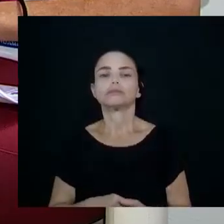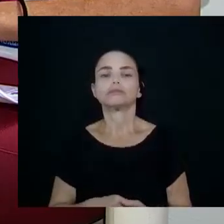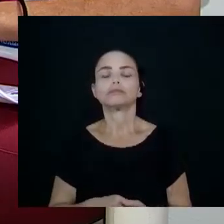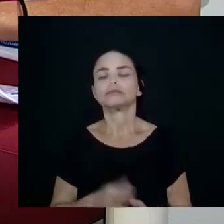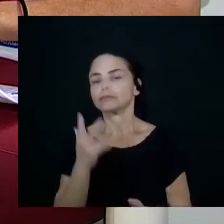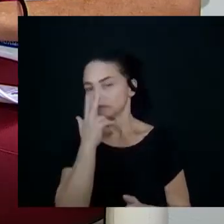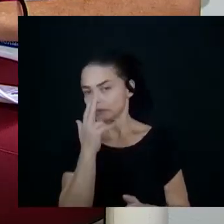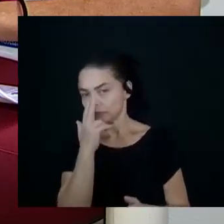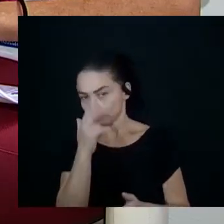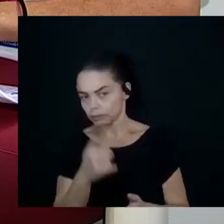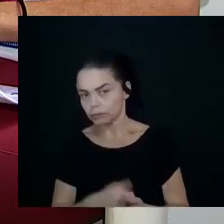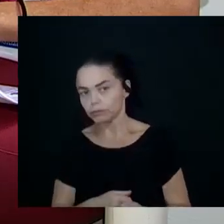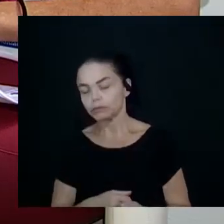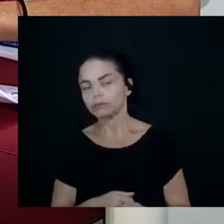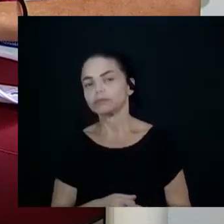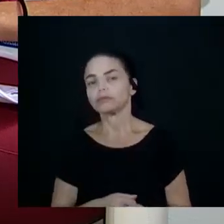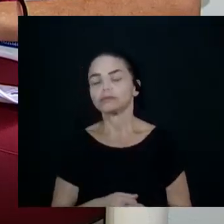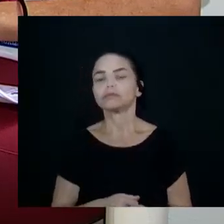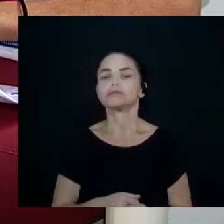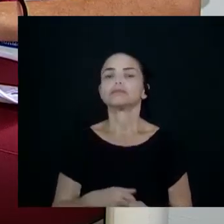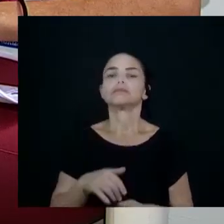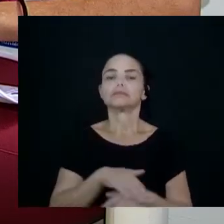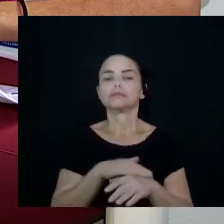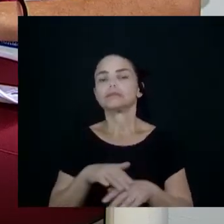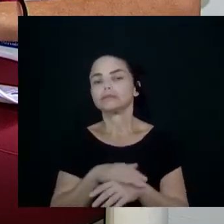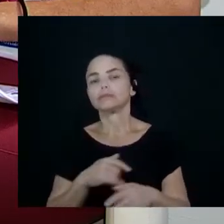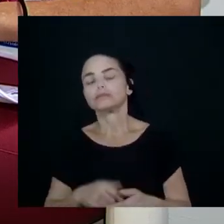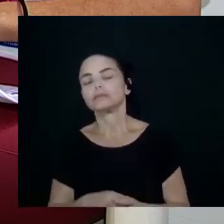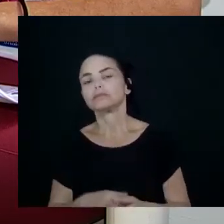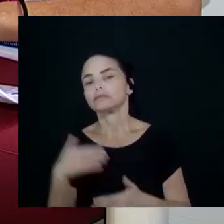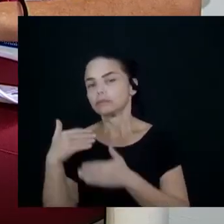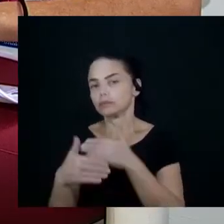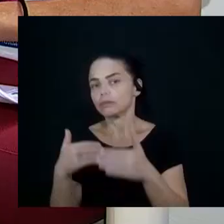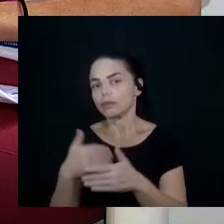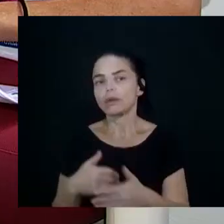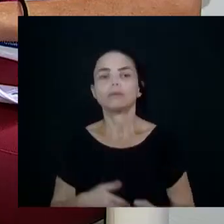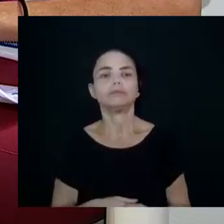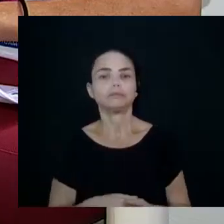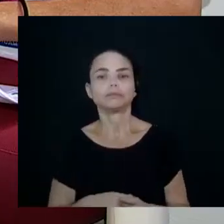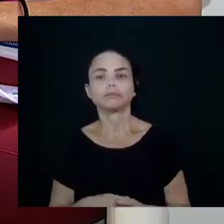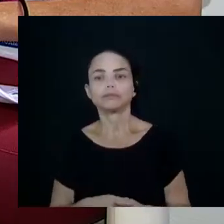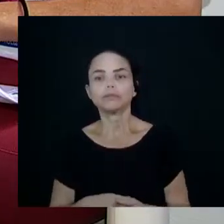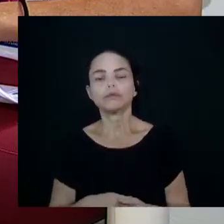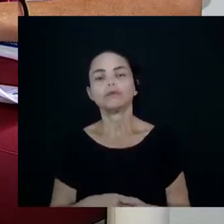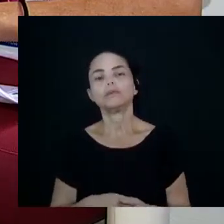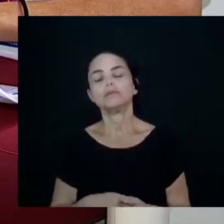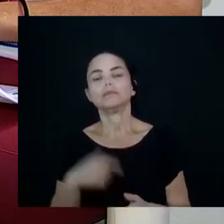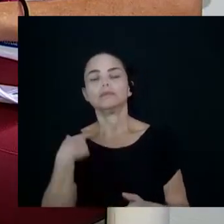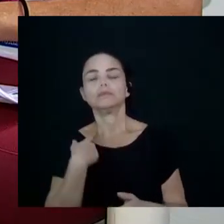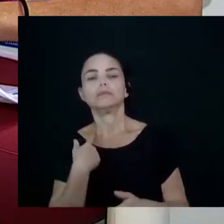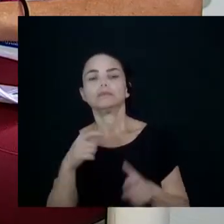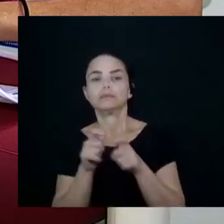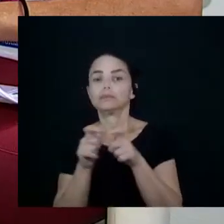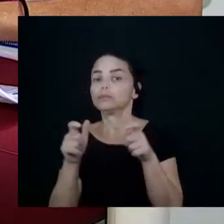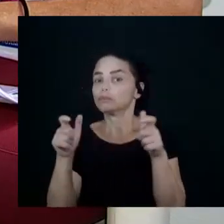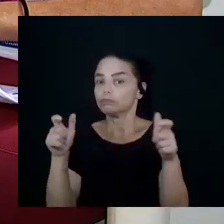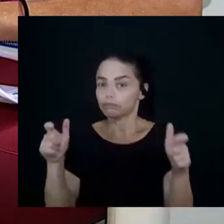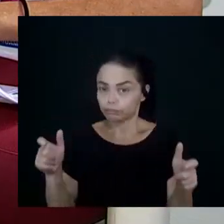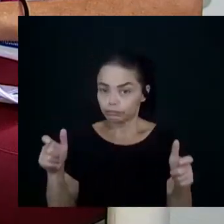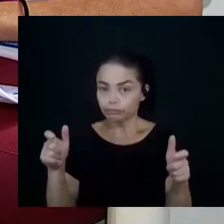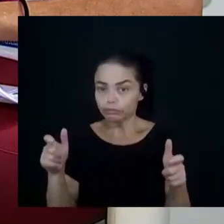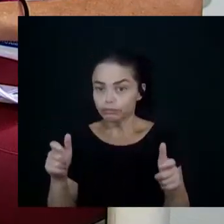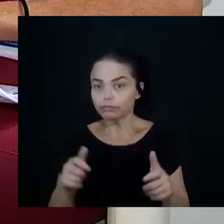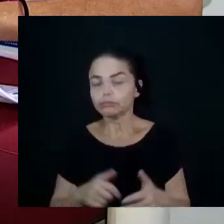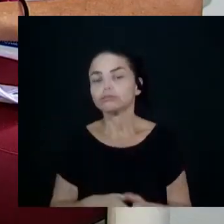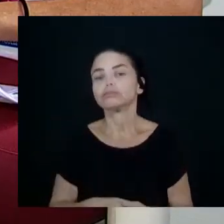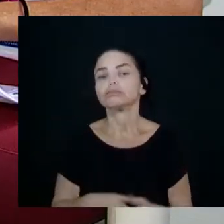a Pri que vai contar pra gente, que no decorrer desse caminho isso tomou uma proporção tão grande que